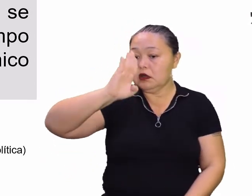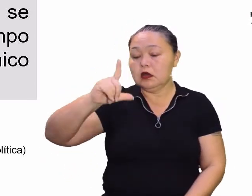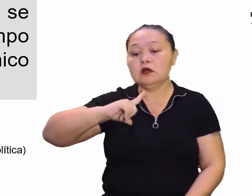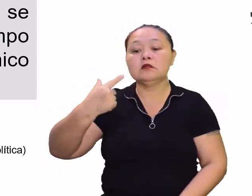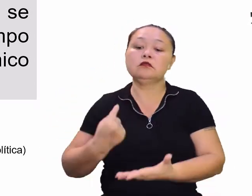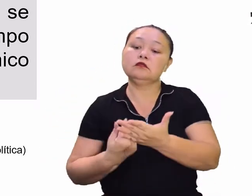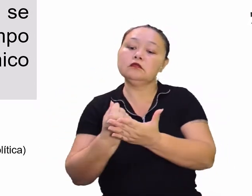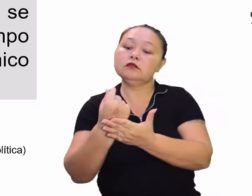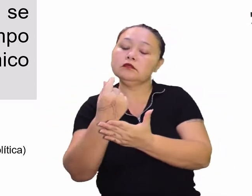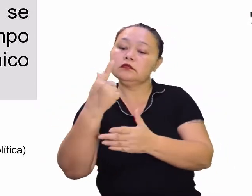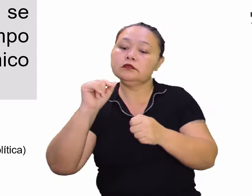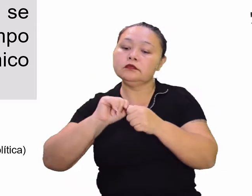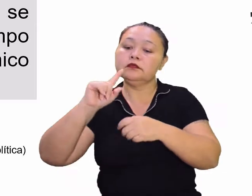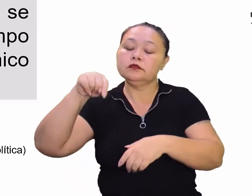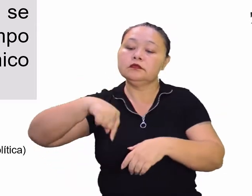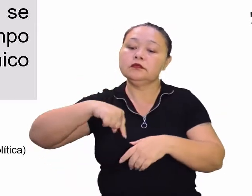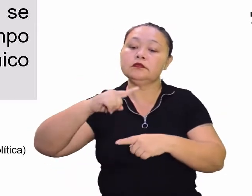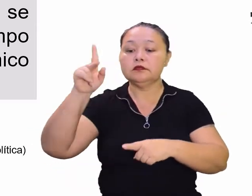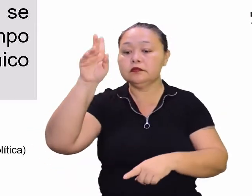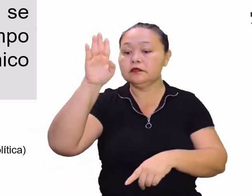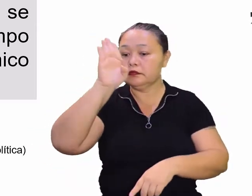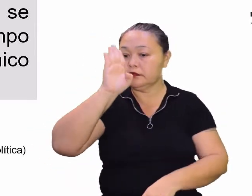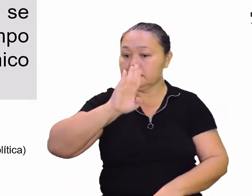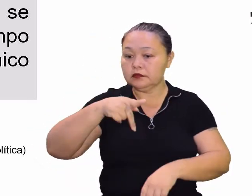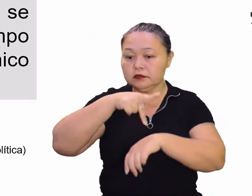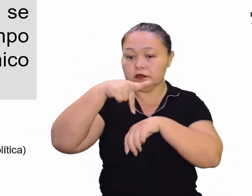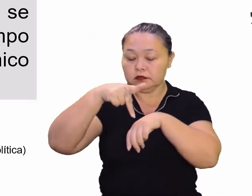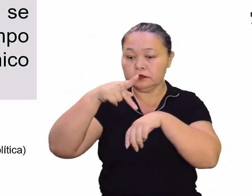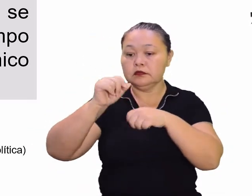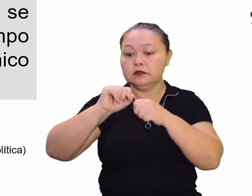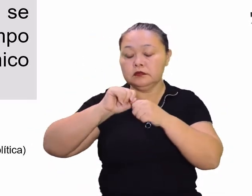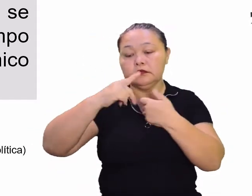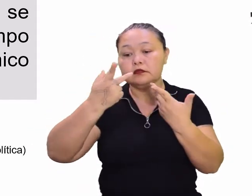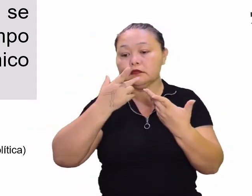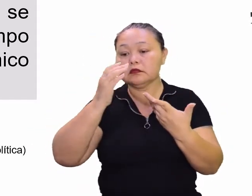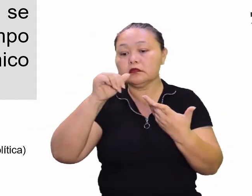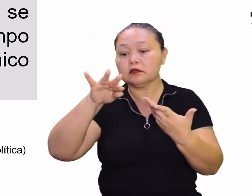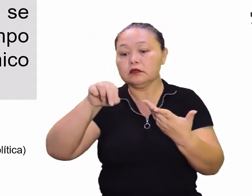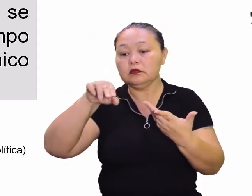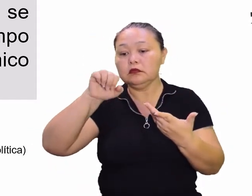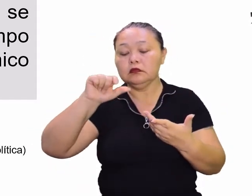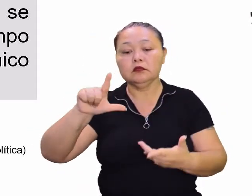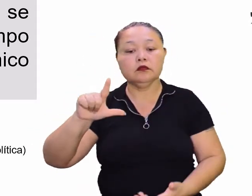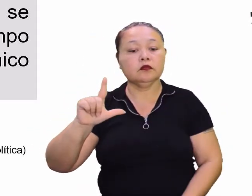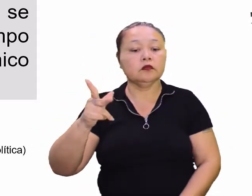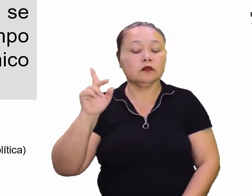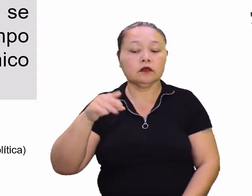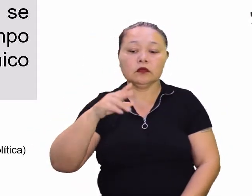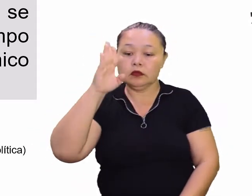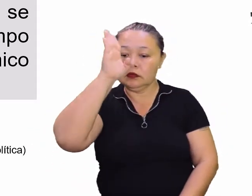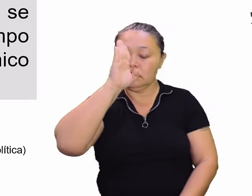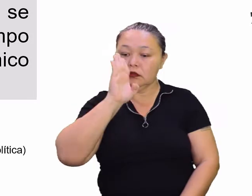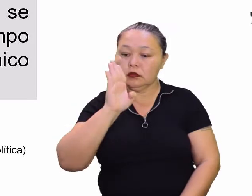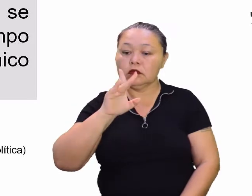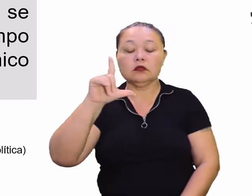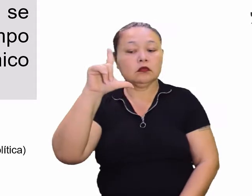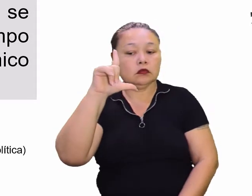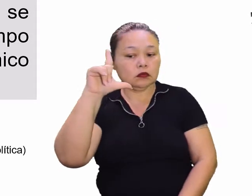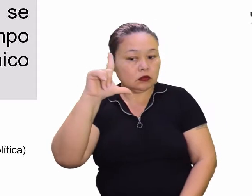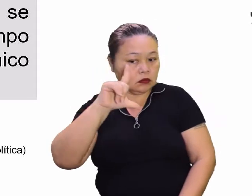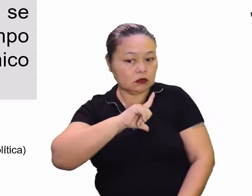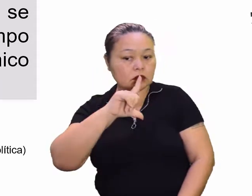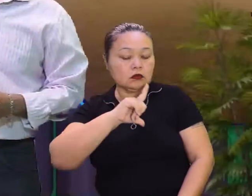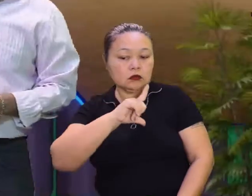em crescimento econômico do Brasil, e o Brasil é um país continental, como você sempre fala, professor Jorge, e o Brasil tem realmente